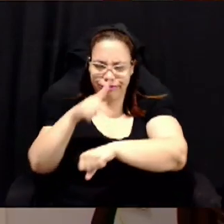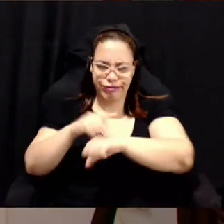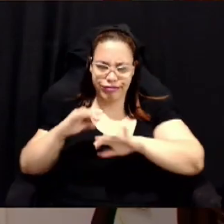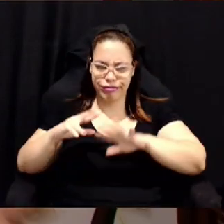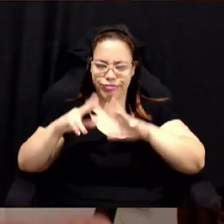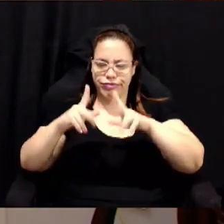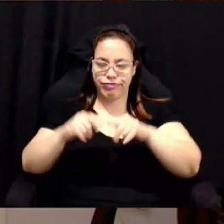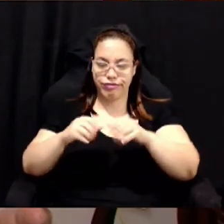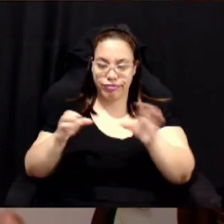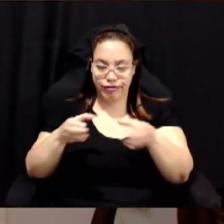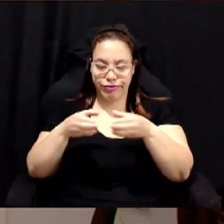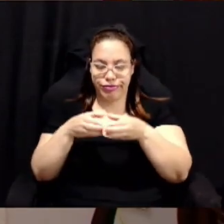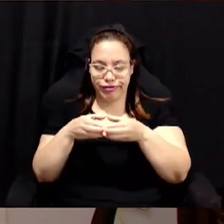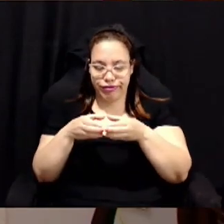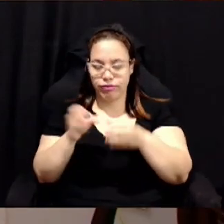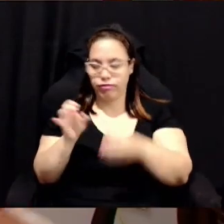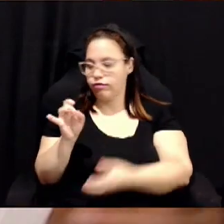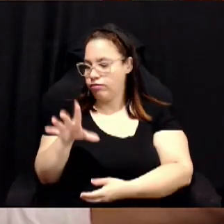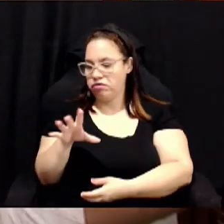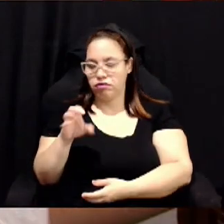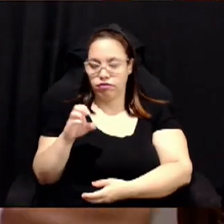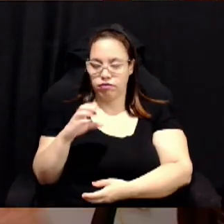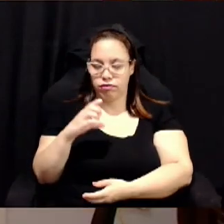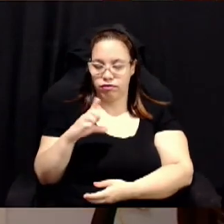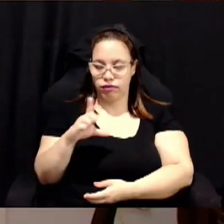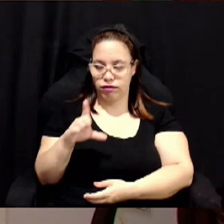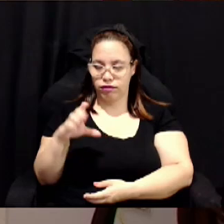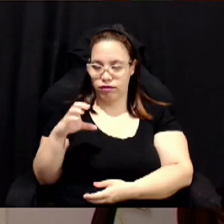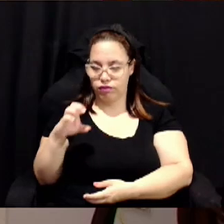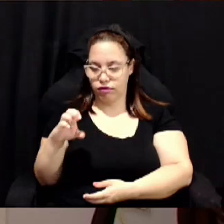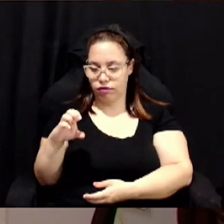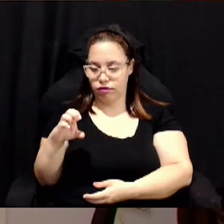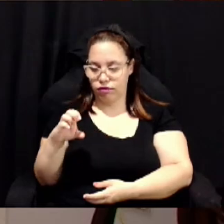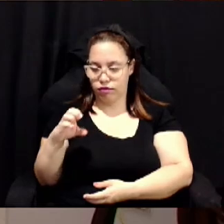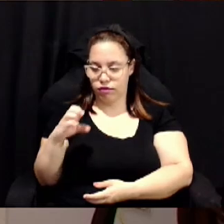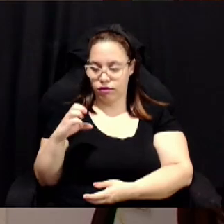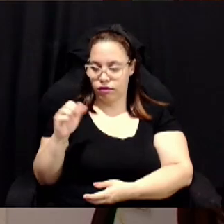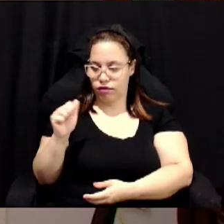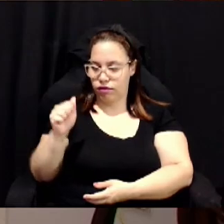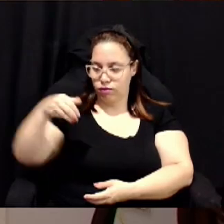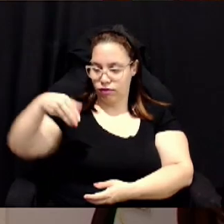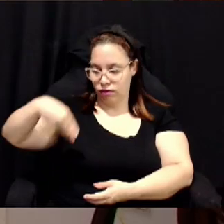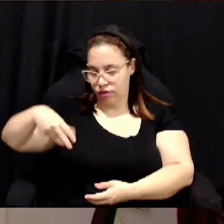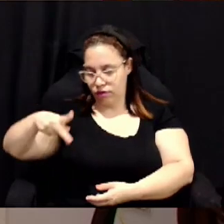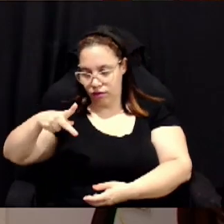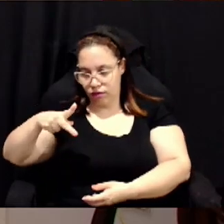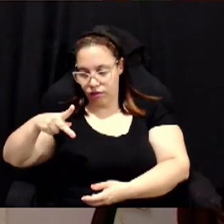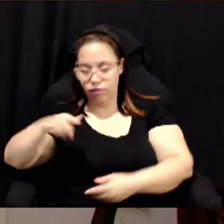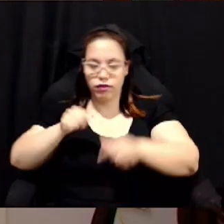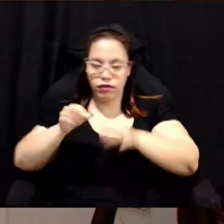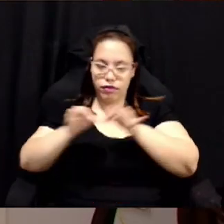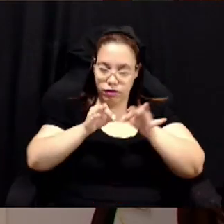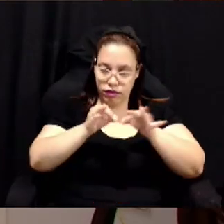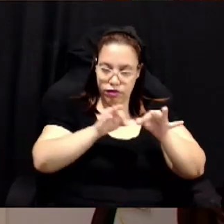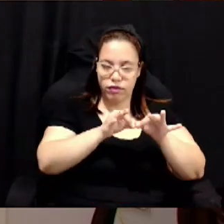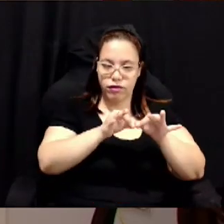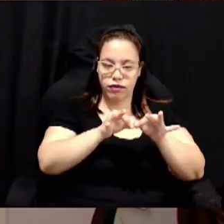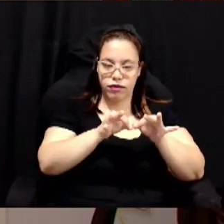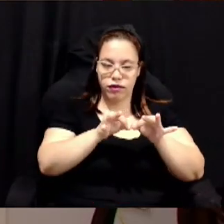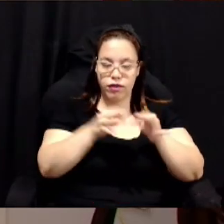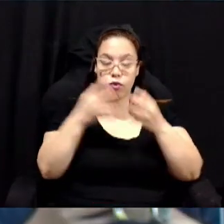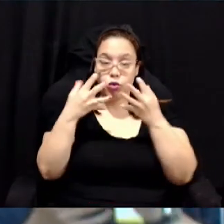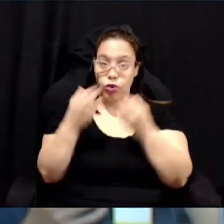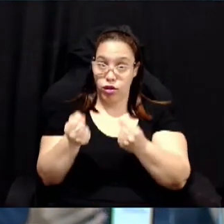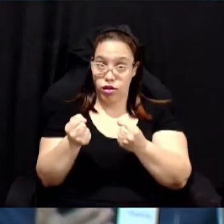equipe, não só da Elecamp, mas também das outras áreas da Câmara, que se preparam e se organizam para receber